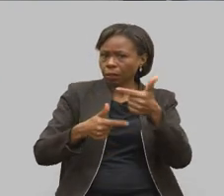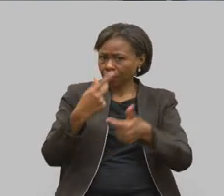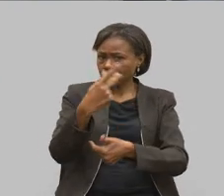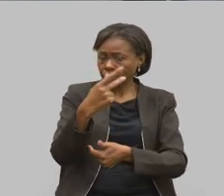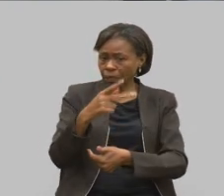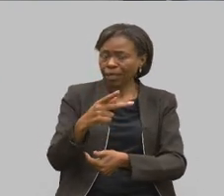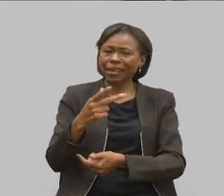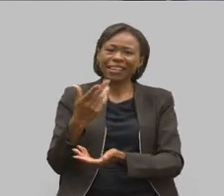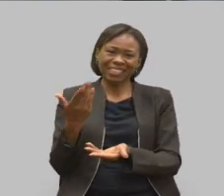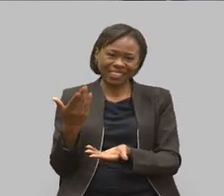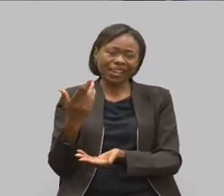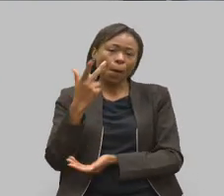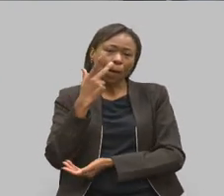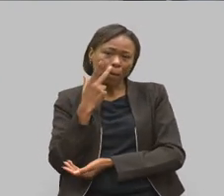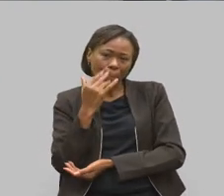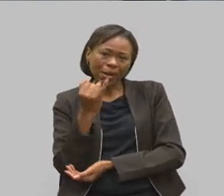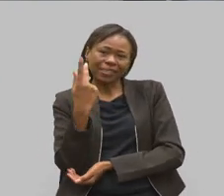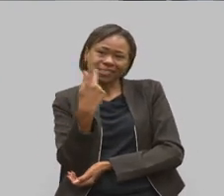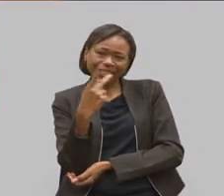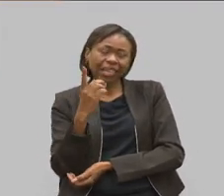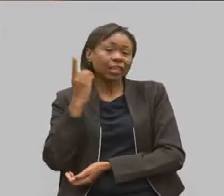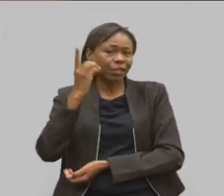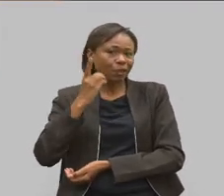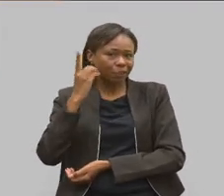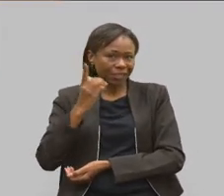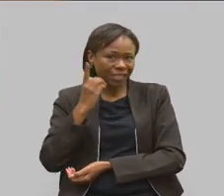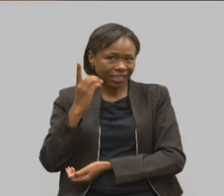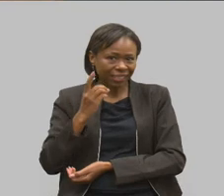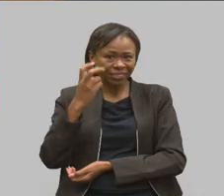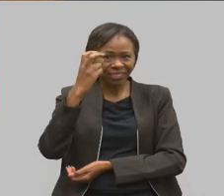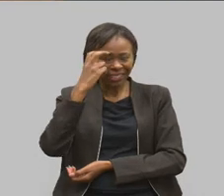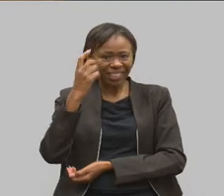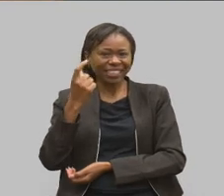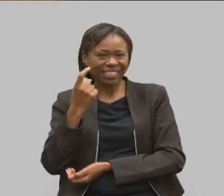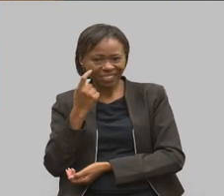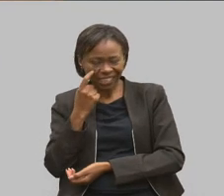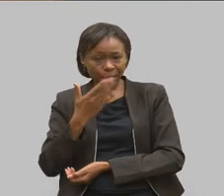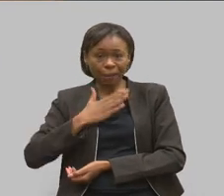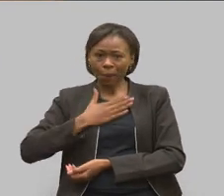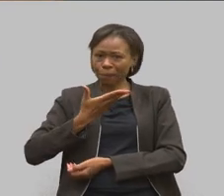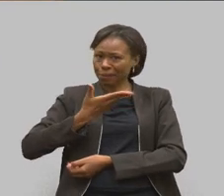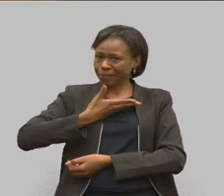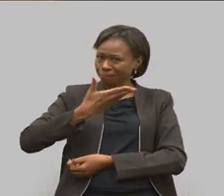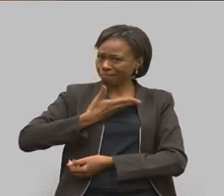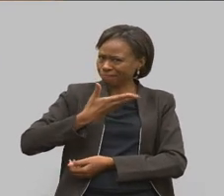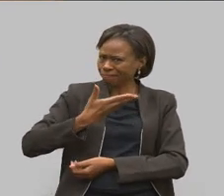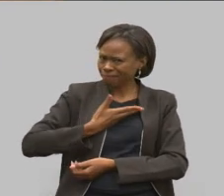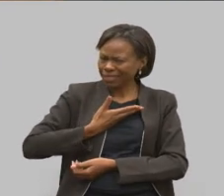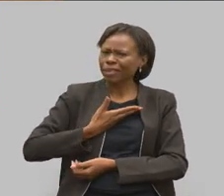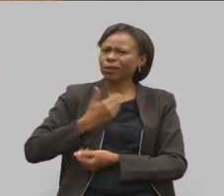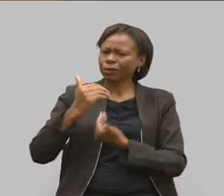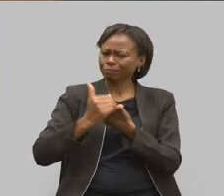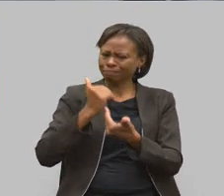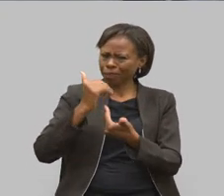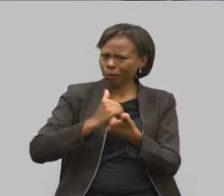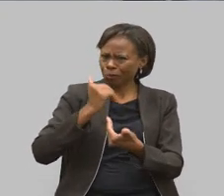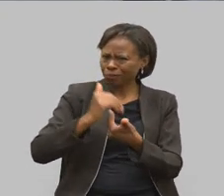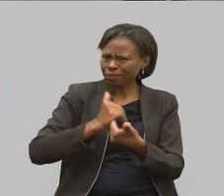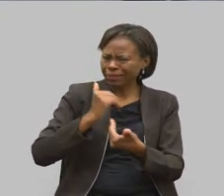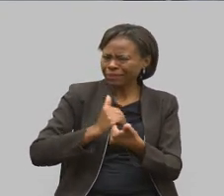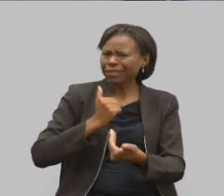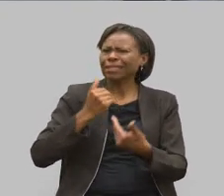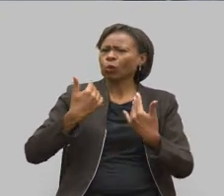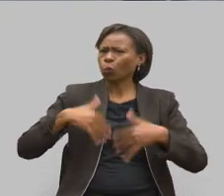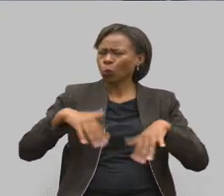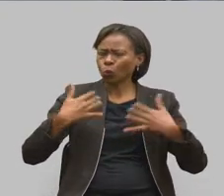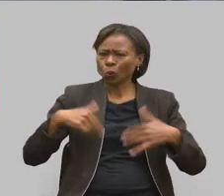aqui Deputado Zé Guilherme meu colega e eh grande Conselheiro amigo que eu tenho